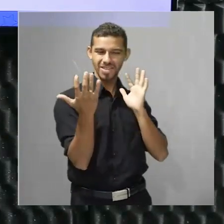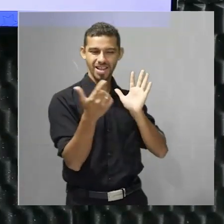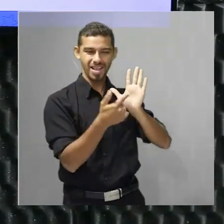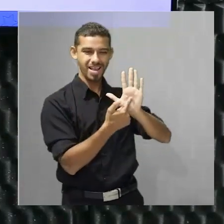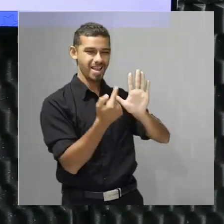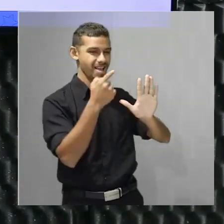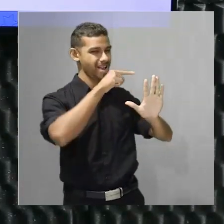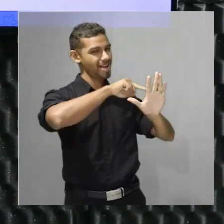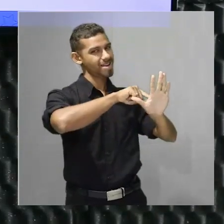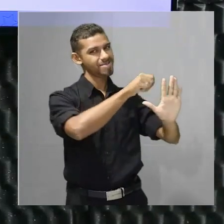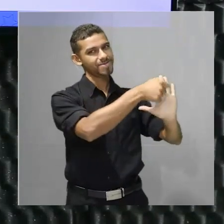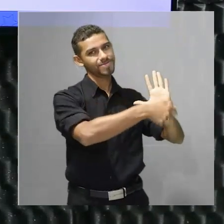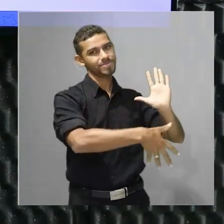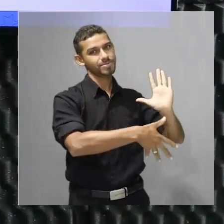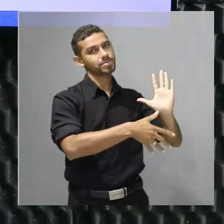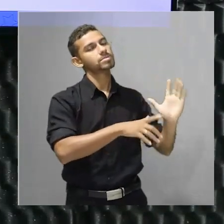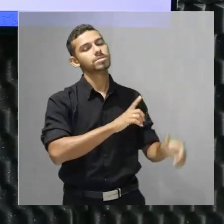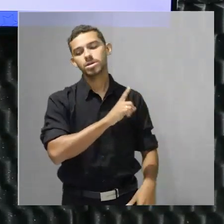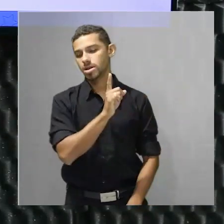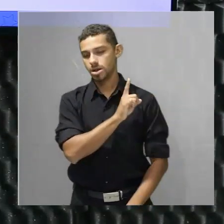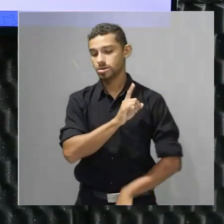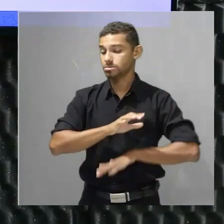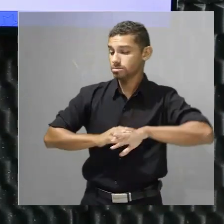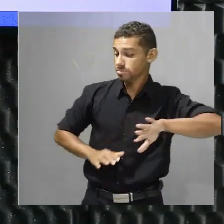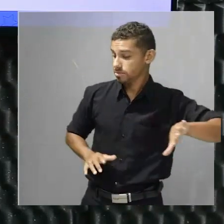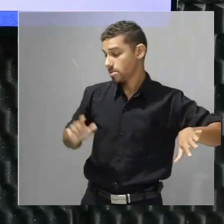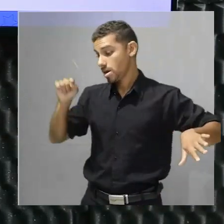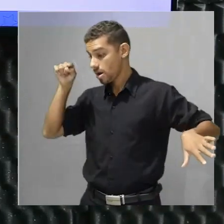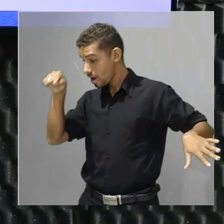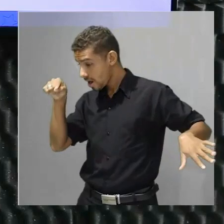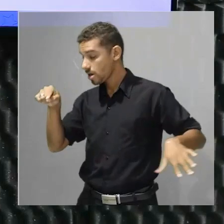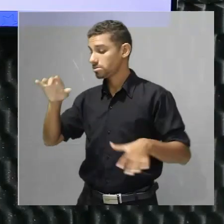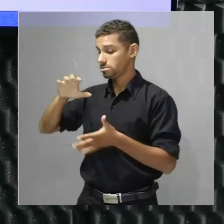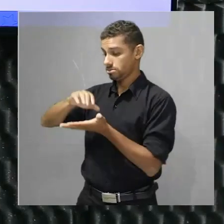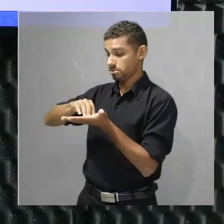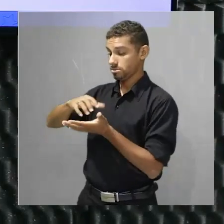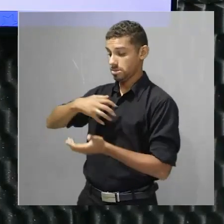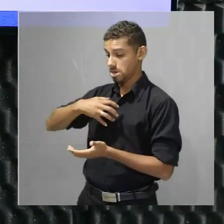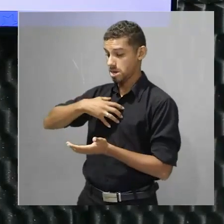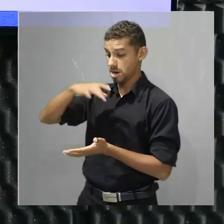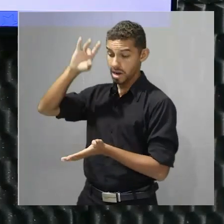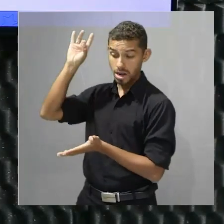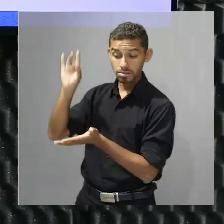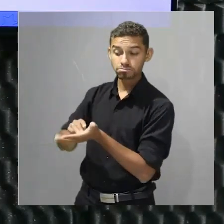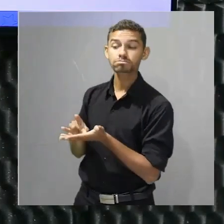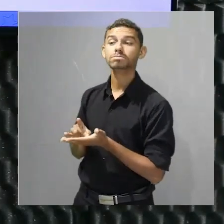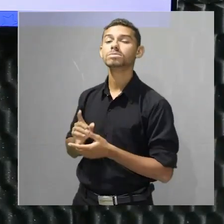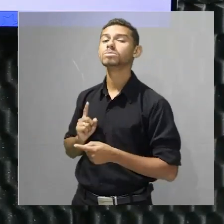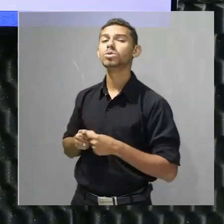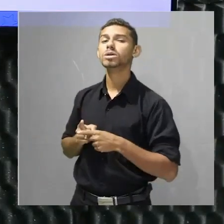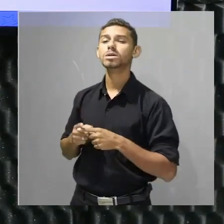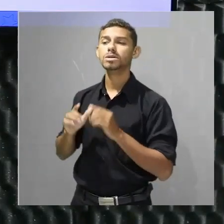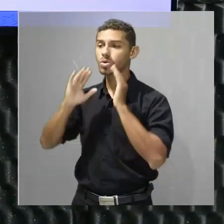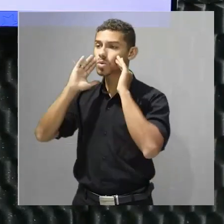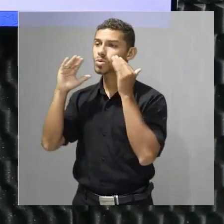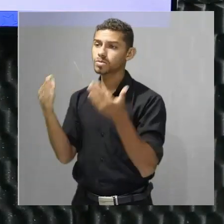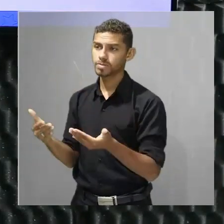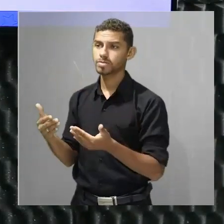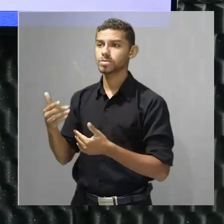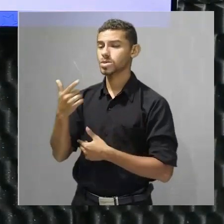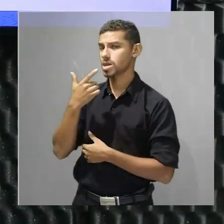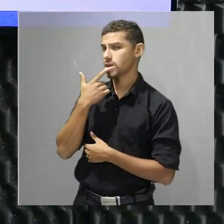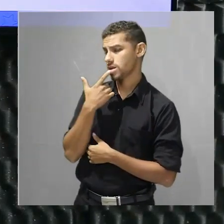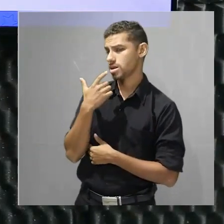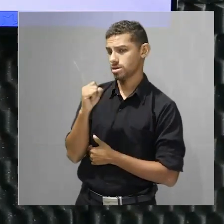certamente você vai usar Qual a linguagem denotativa porque a linguagem denotativa porque através dessa